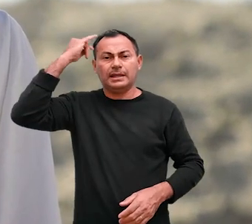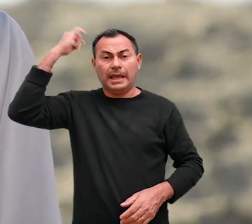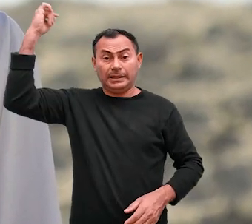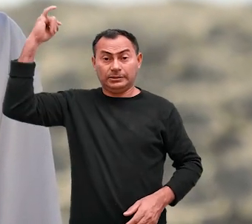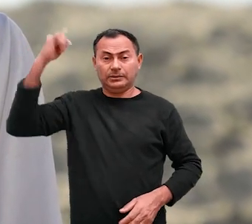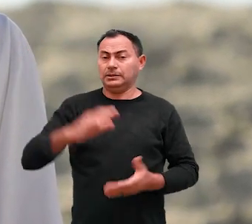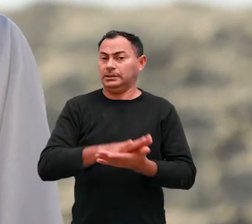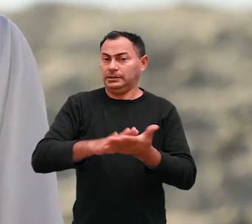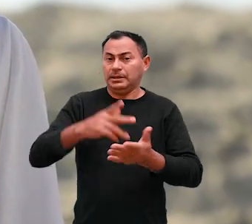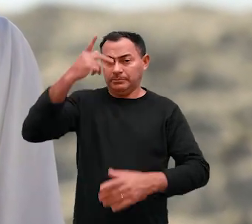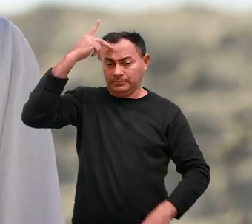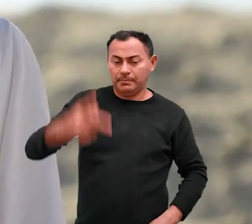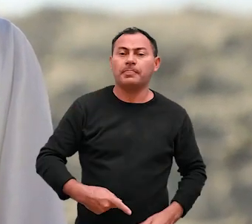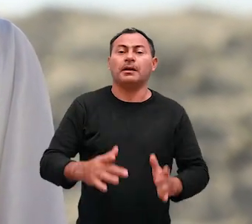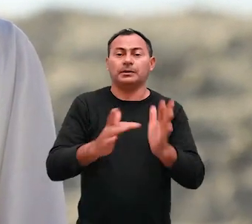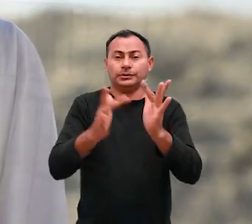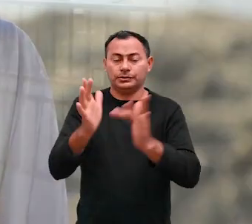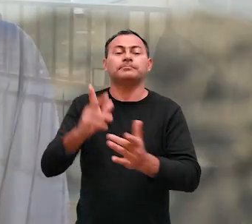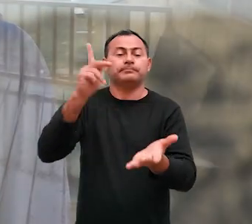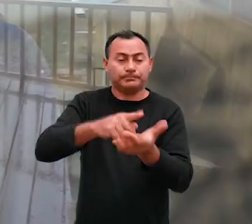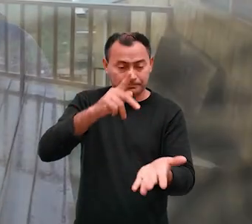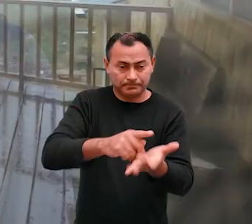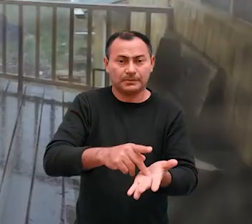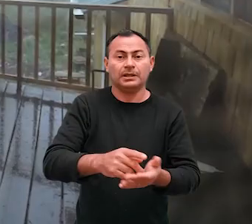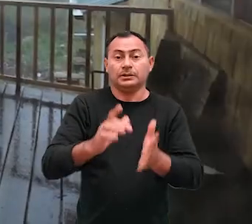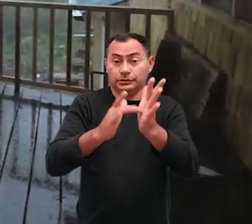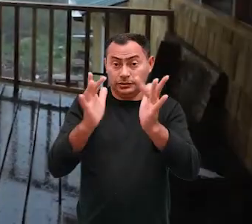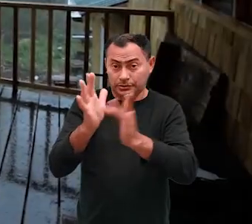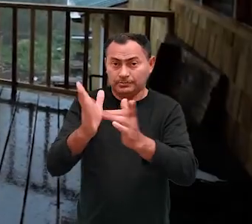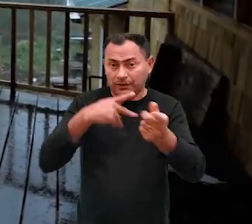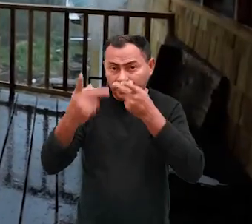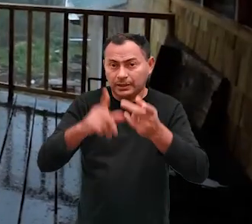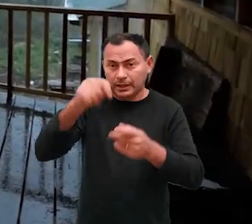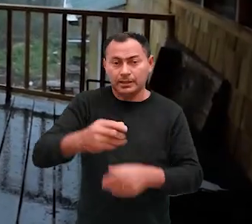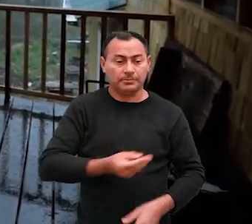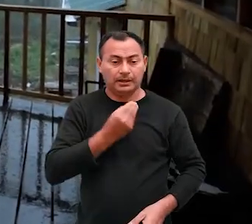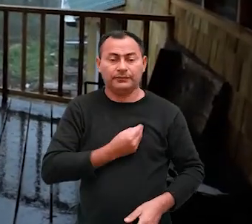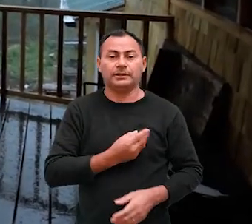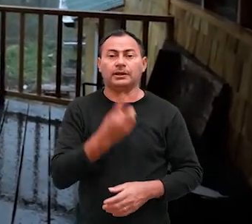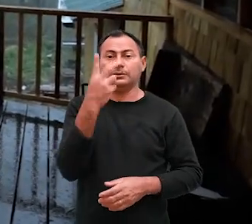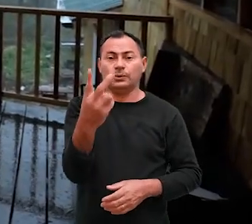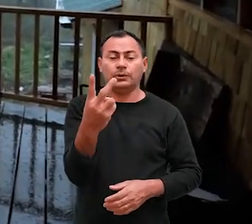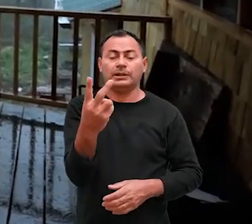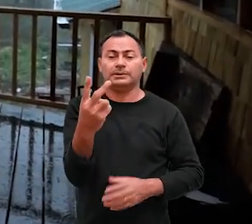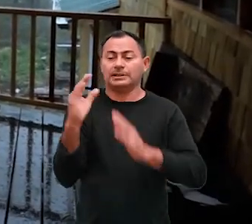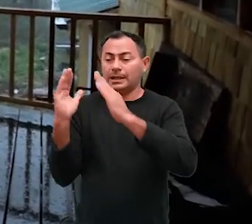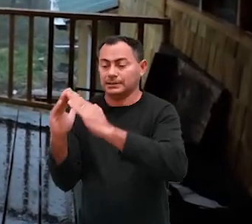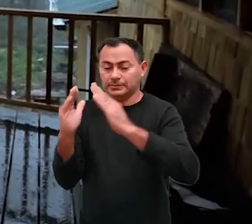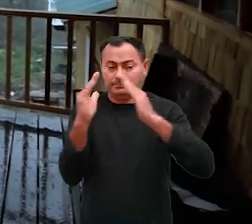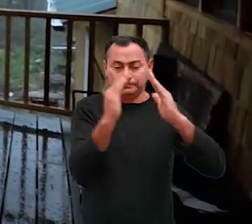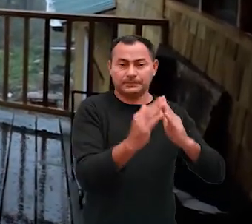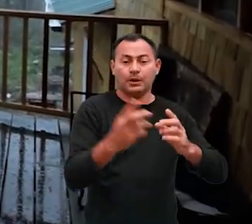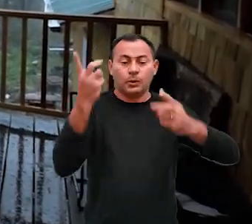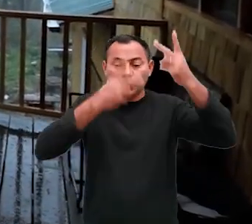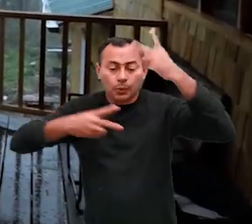idealista, nem pessimista. Ele seria realista. Jesus está dizendo que isso é a vida, 2 casas, uma do lado da outra,